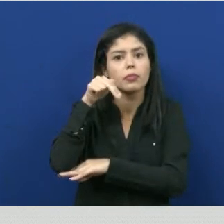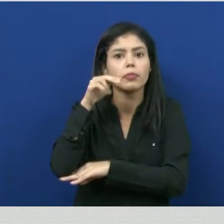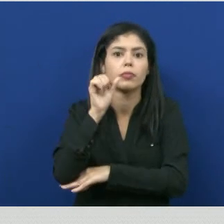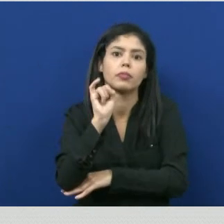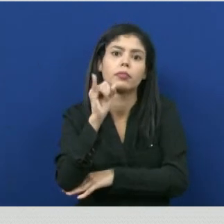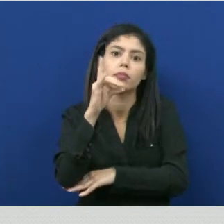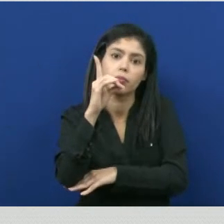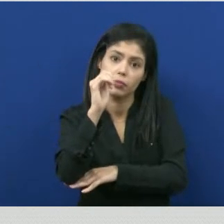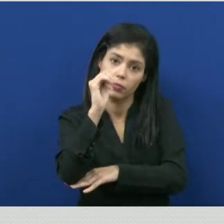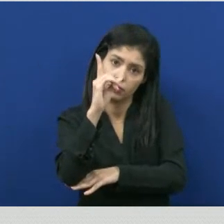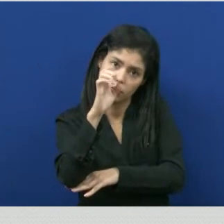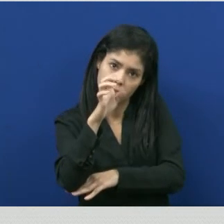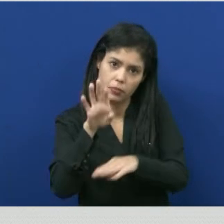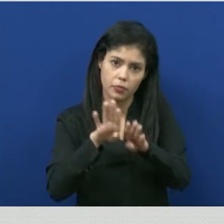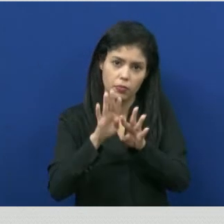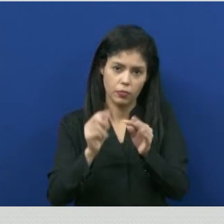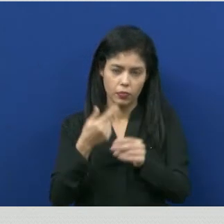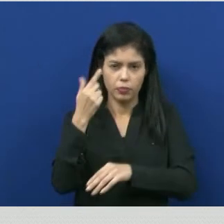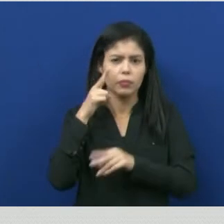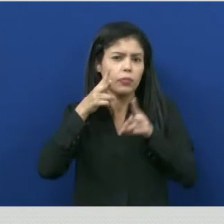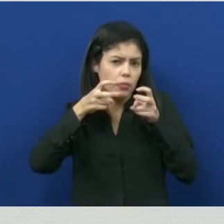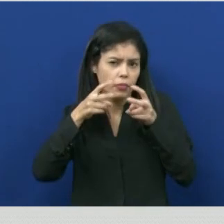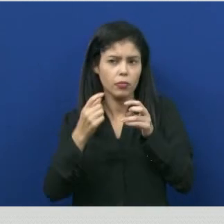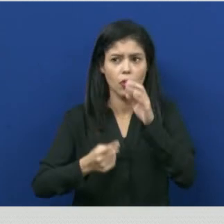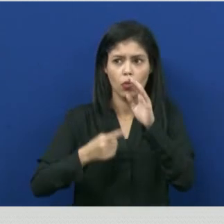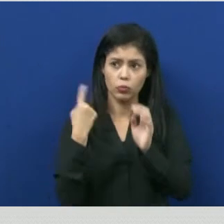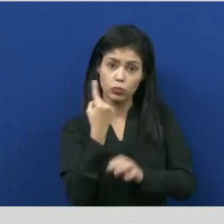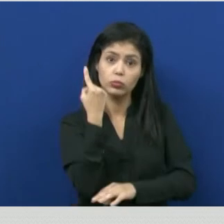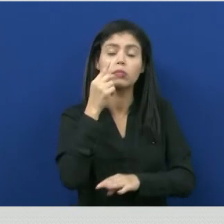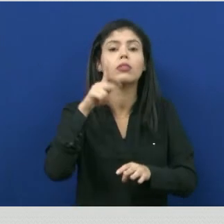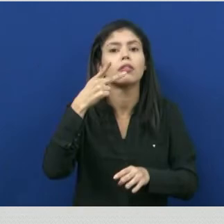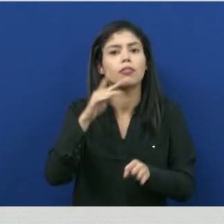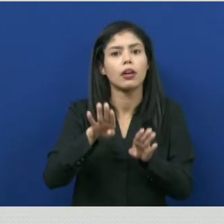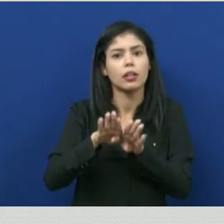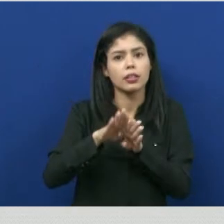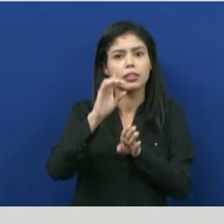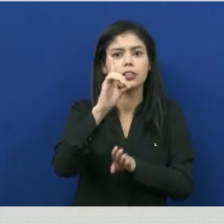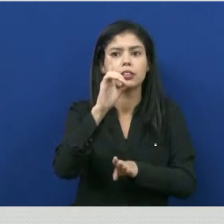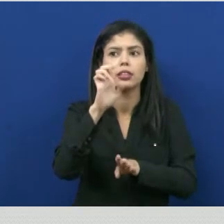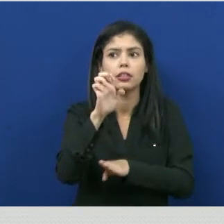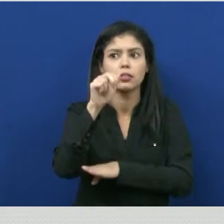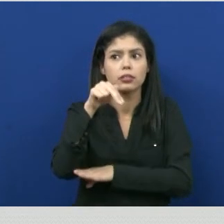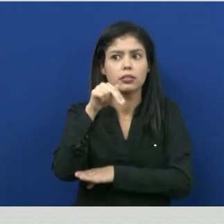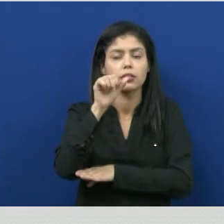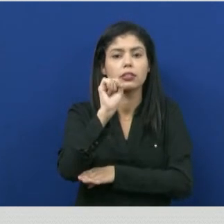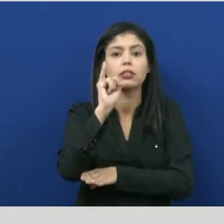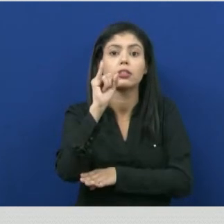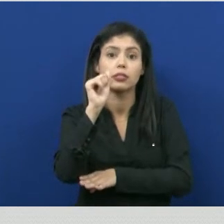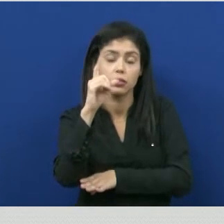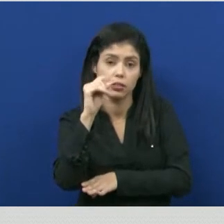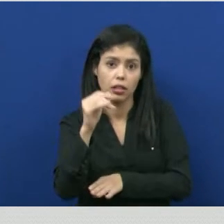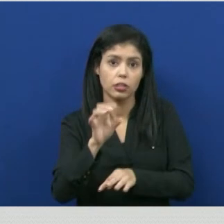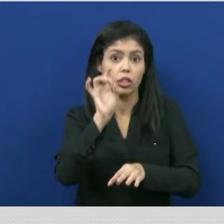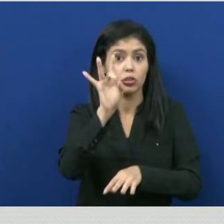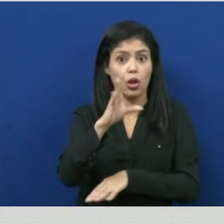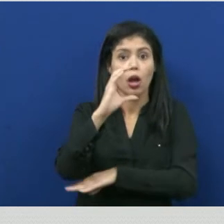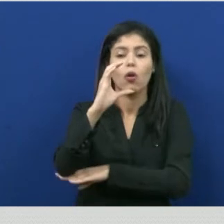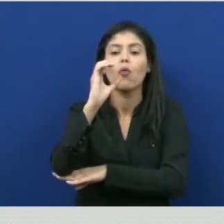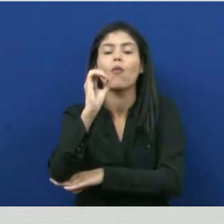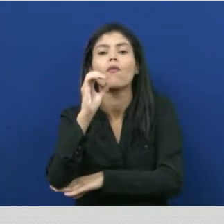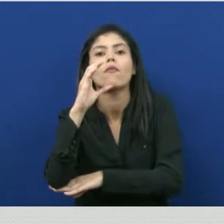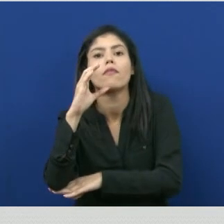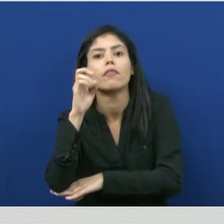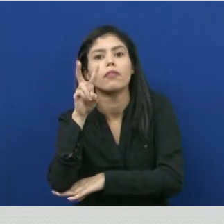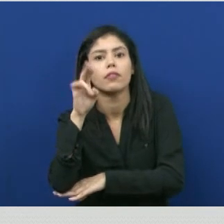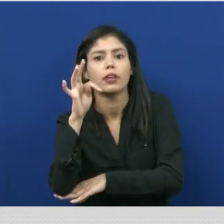que dos 3 processos mencionados, o único que fala de diferença de densidade é o processo de convecção. Logo,